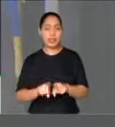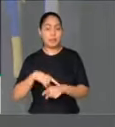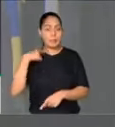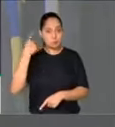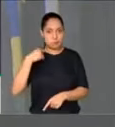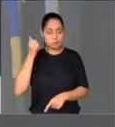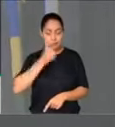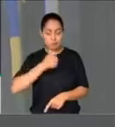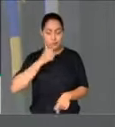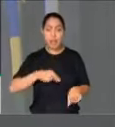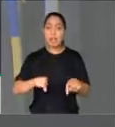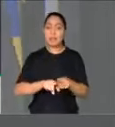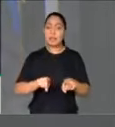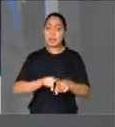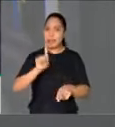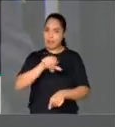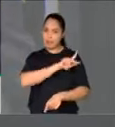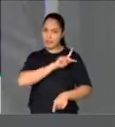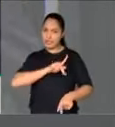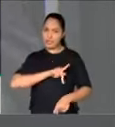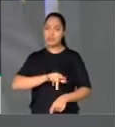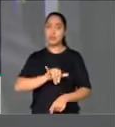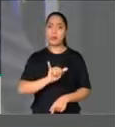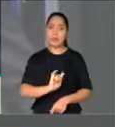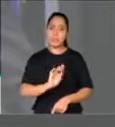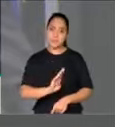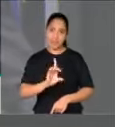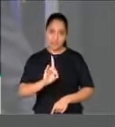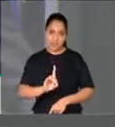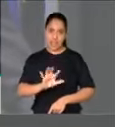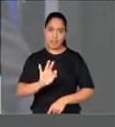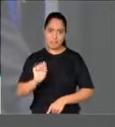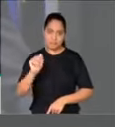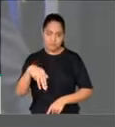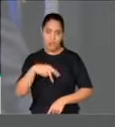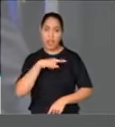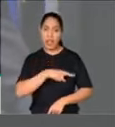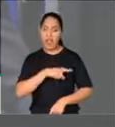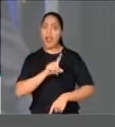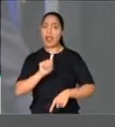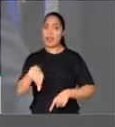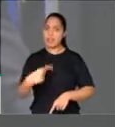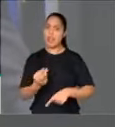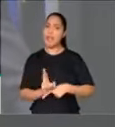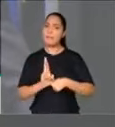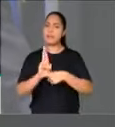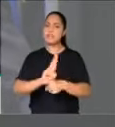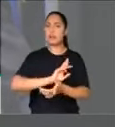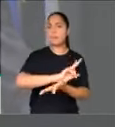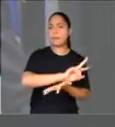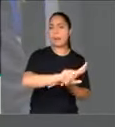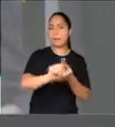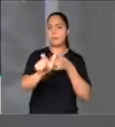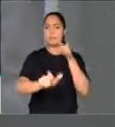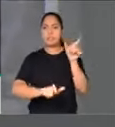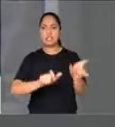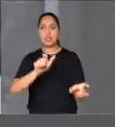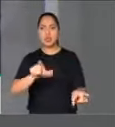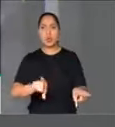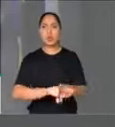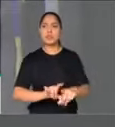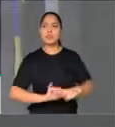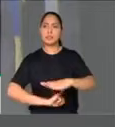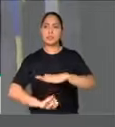do IBDFAN, que realmente é uma pessoa que simboliza todas as pessoas e instituições que nos